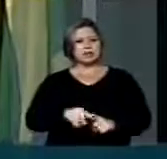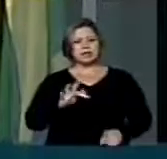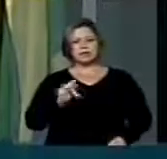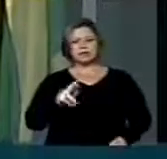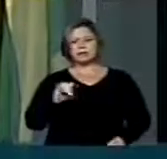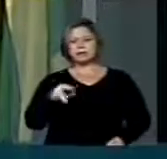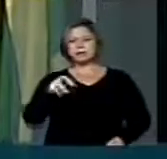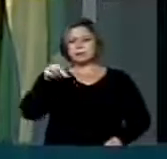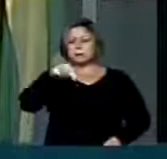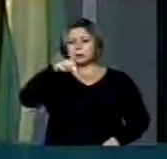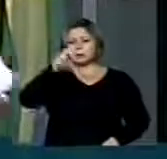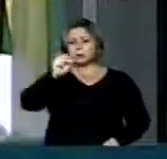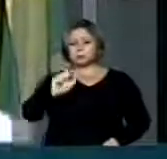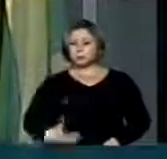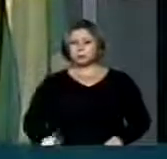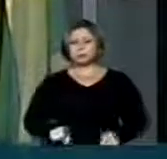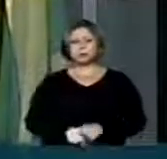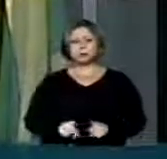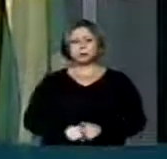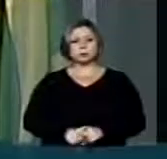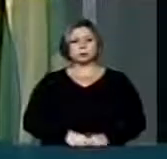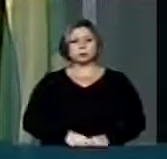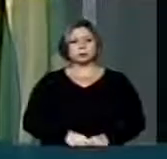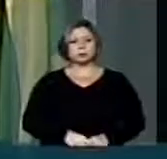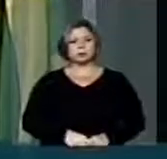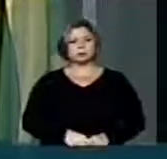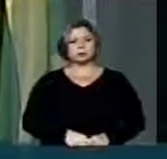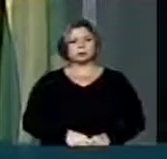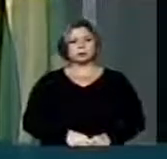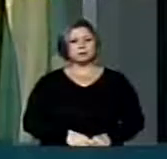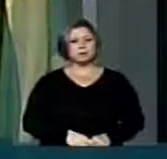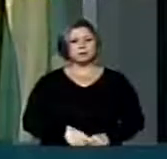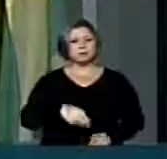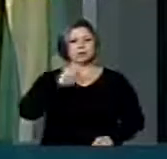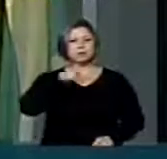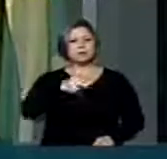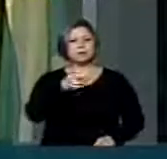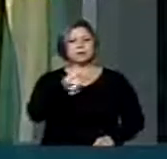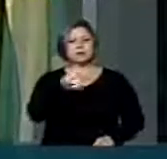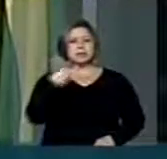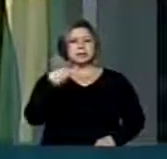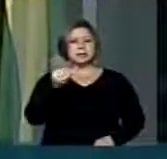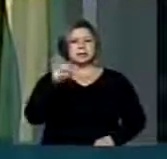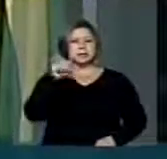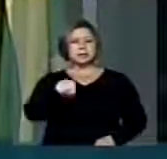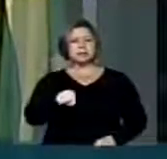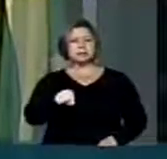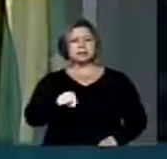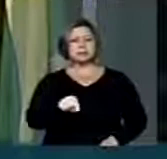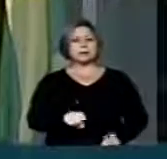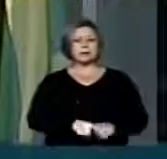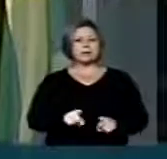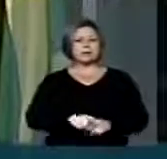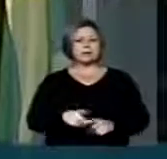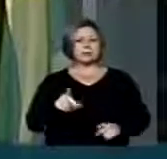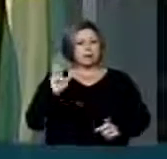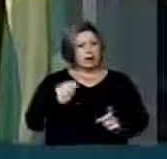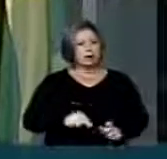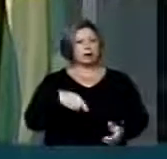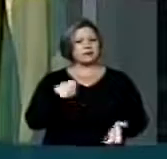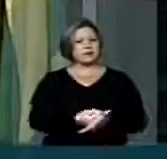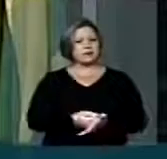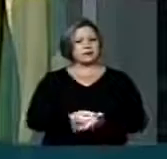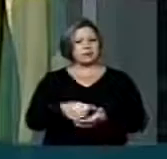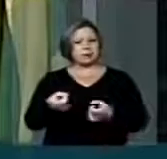Norte-Sul. 2.600 quilômetros de rodovia. Daria para pagar os médicos